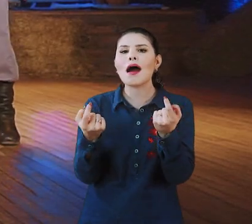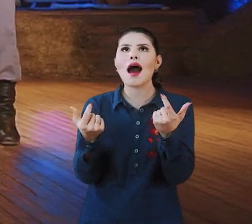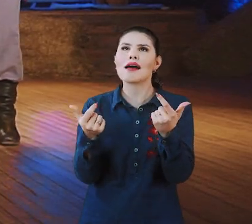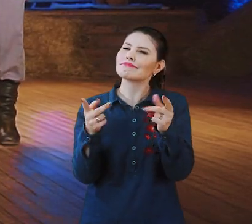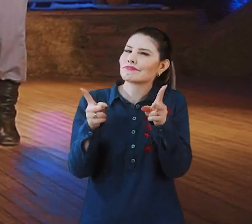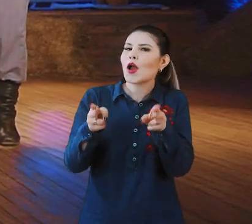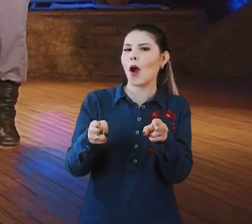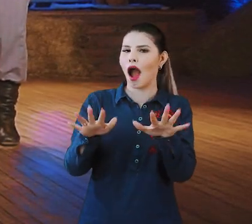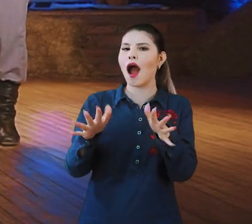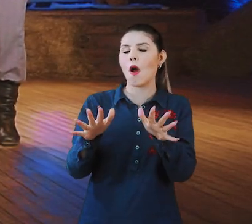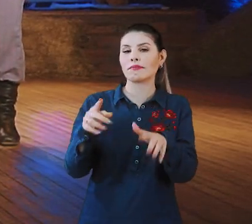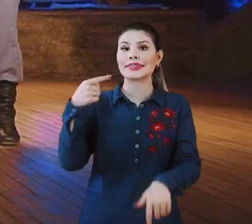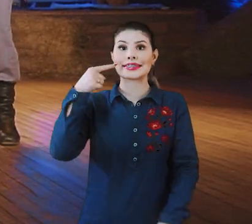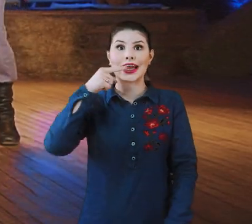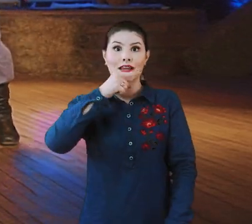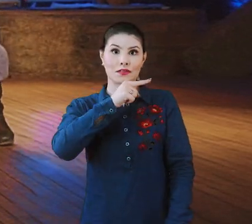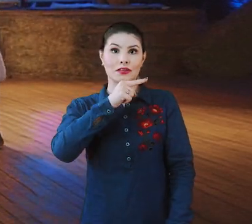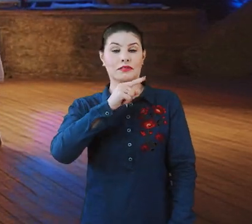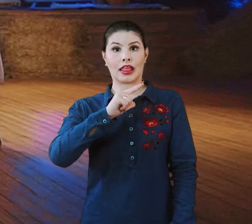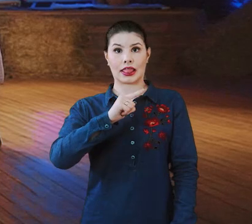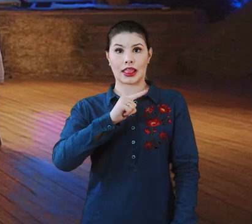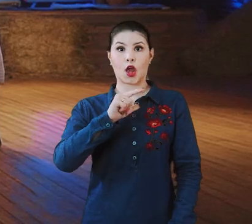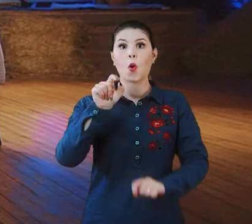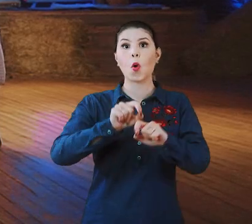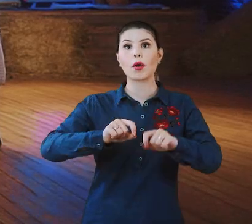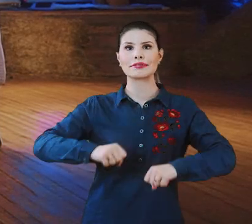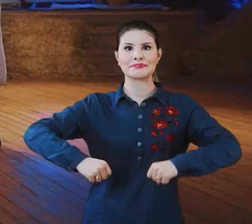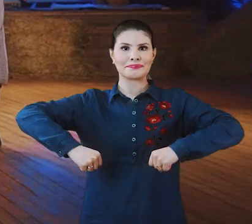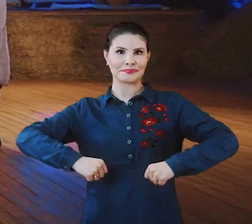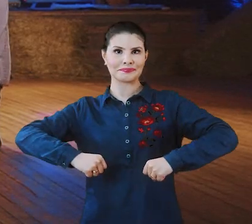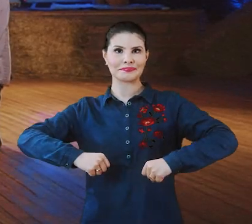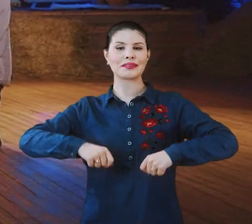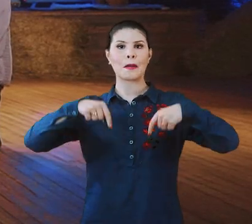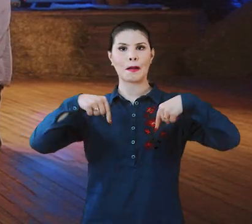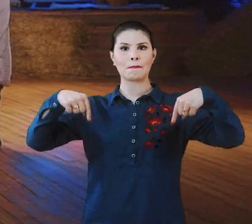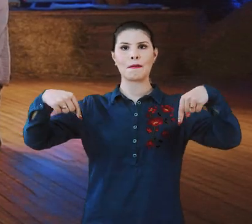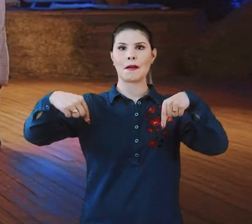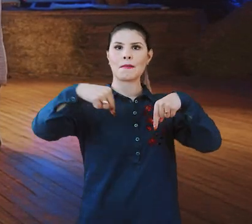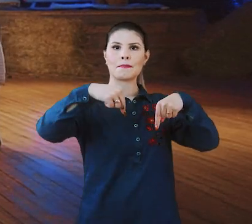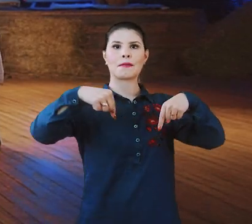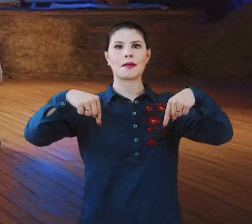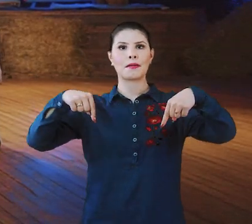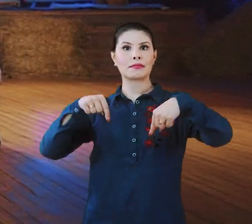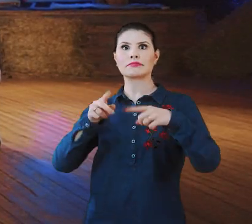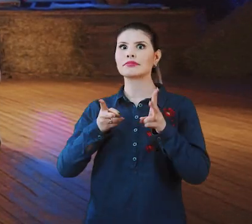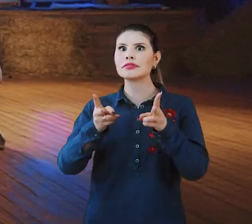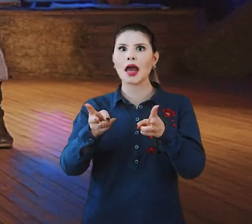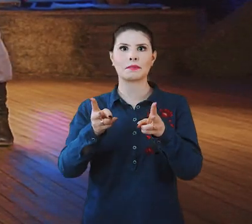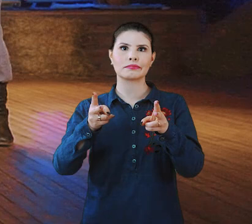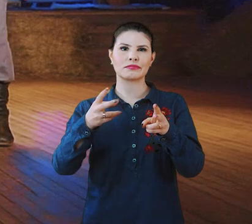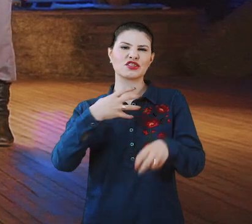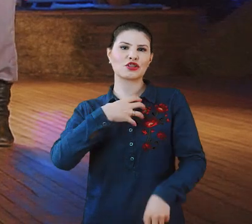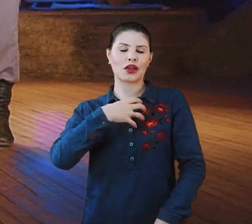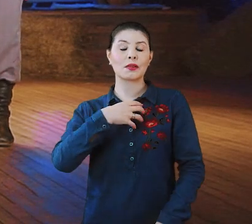dizer igual, à da cana verde. A um passeio de braços dados e enlaçados, buscamos um círculo, buscando uma roda, onde